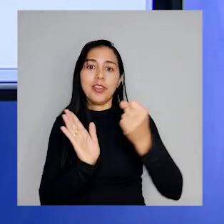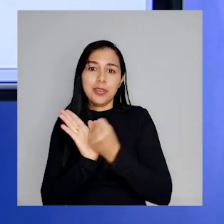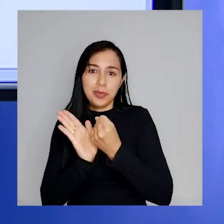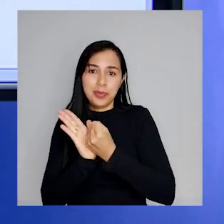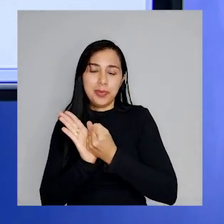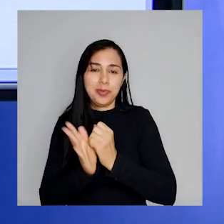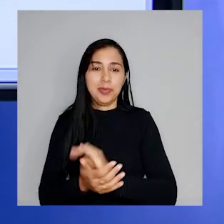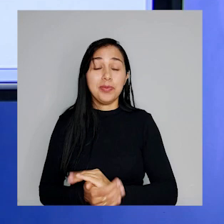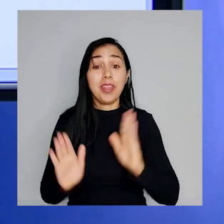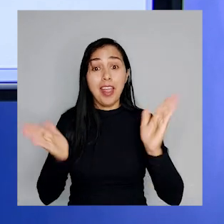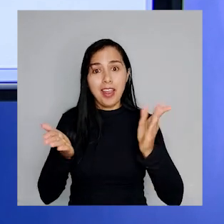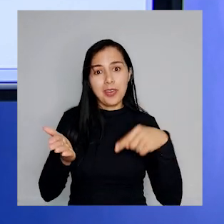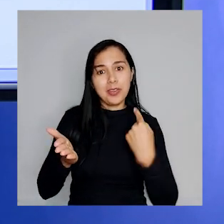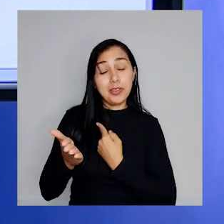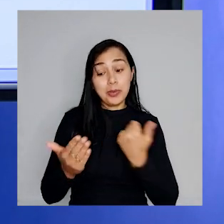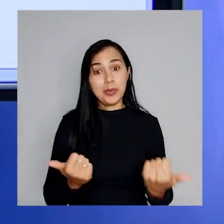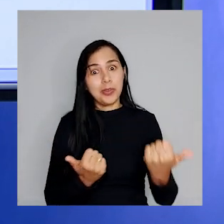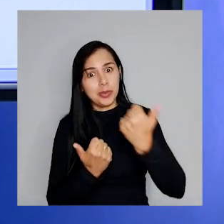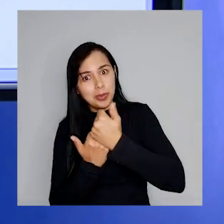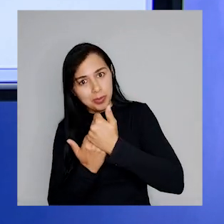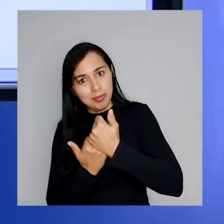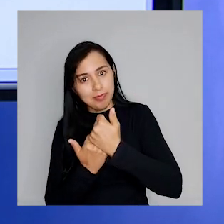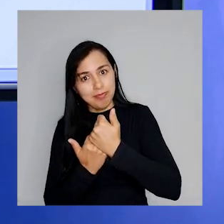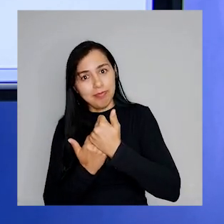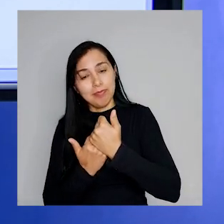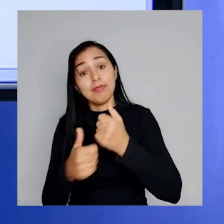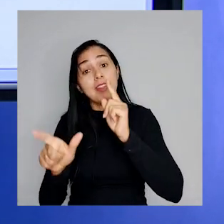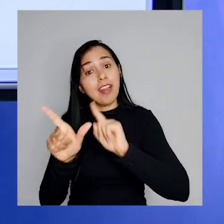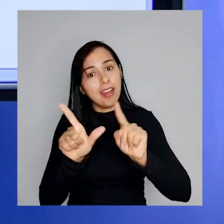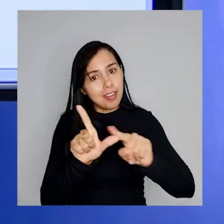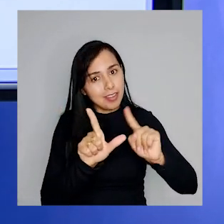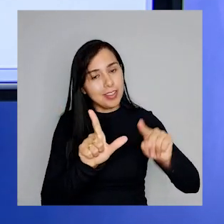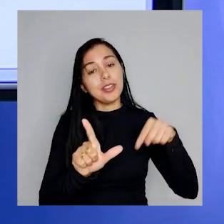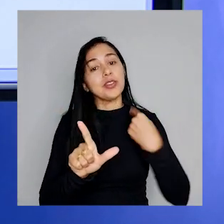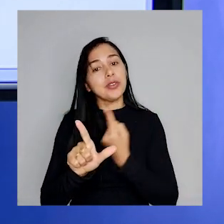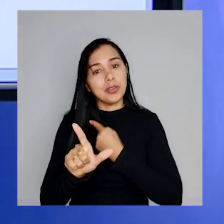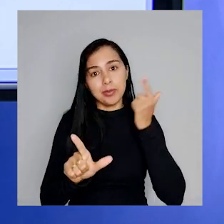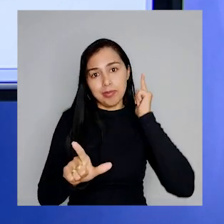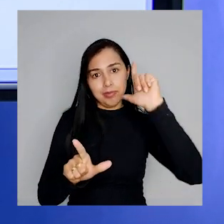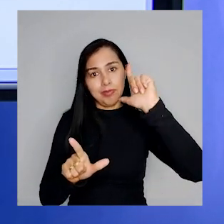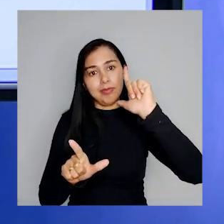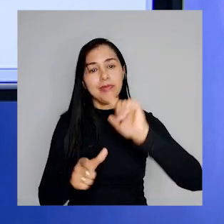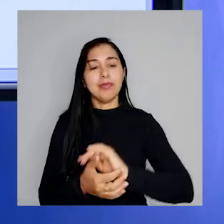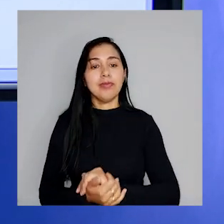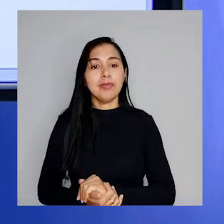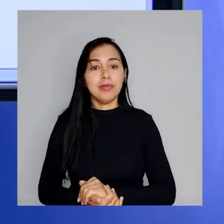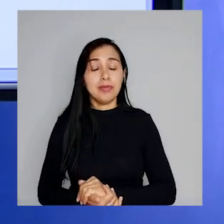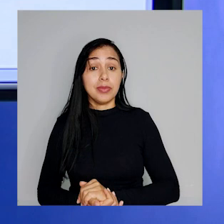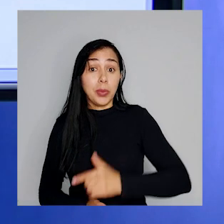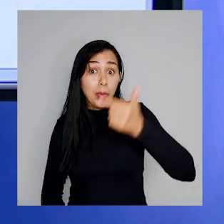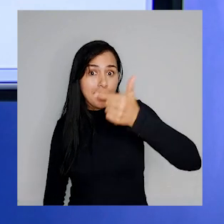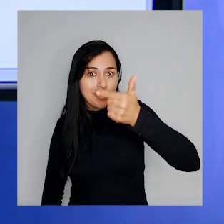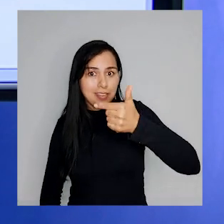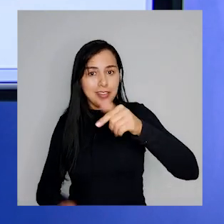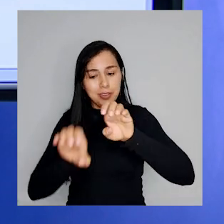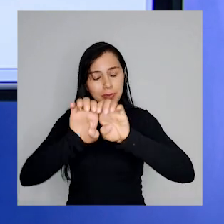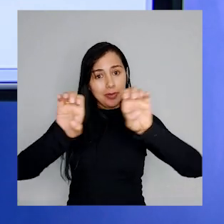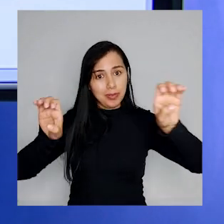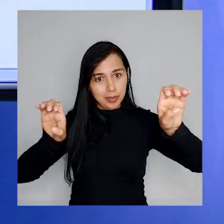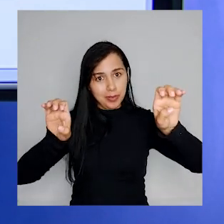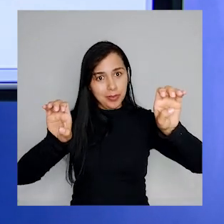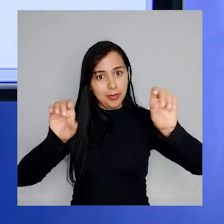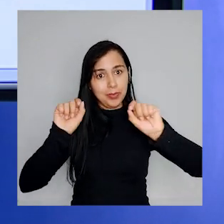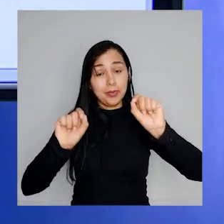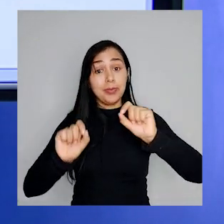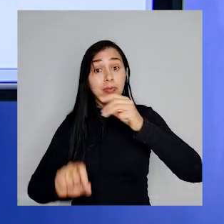pontos. E aí, vamos substituir agora esses dois que a gente encontrou aqui na segunda equação. Então, a segunda